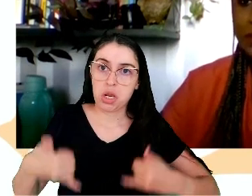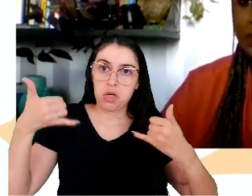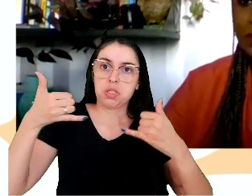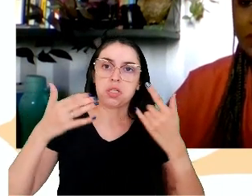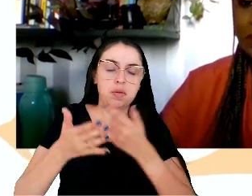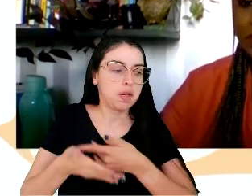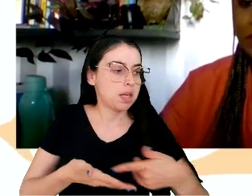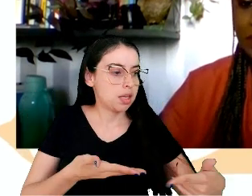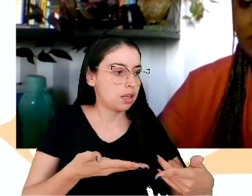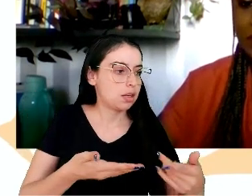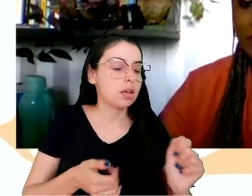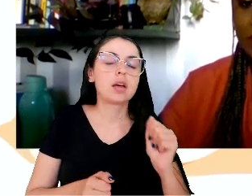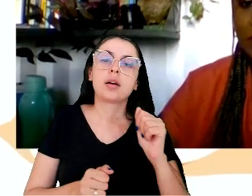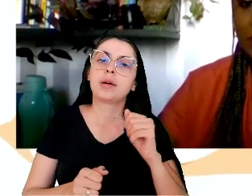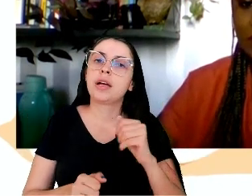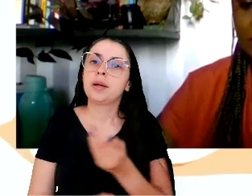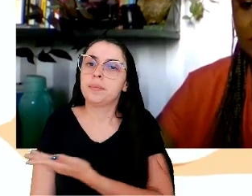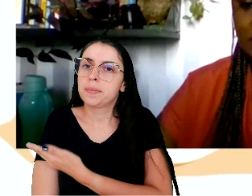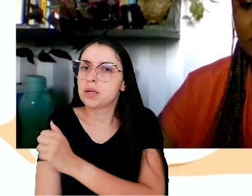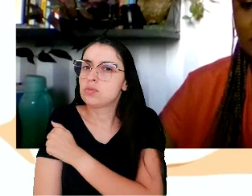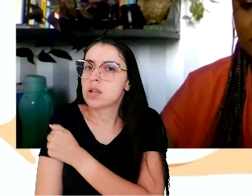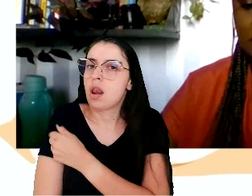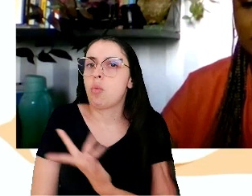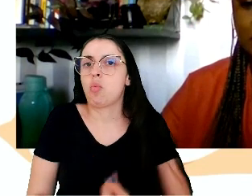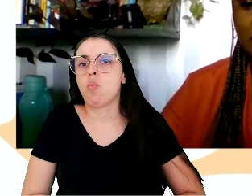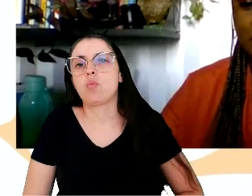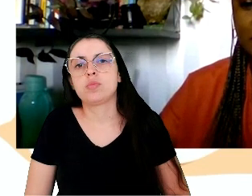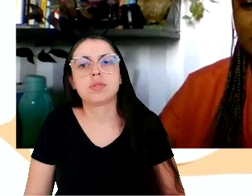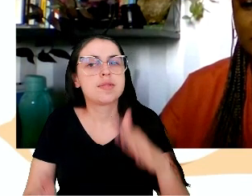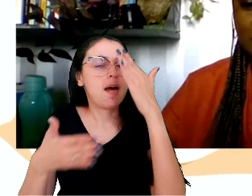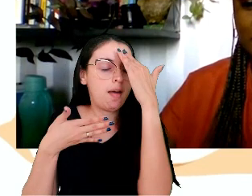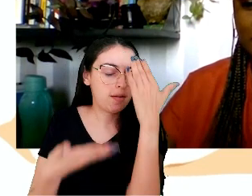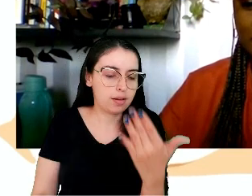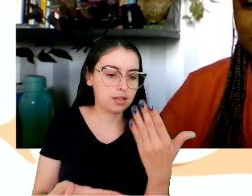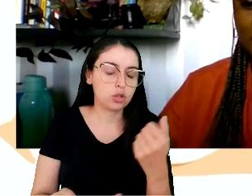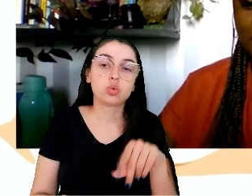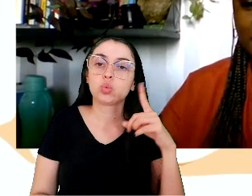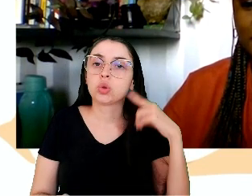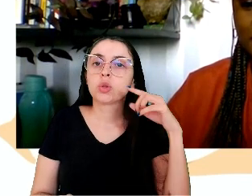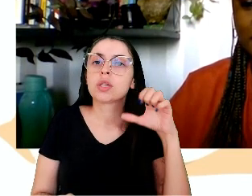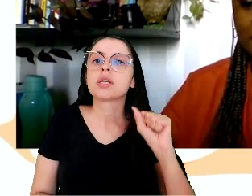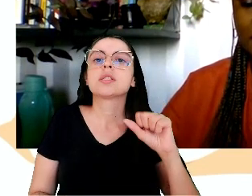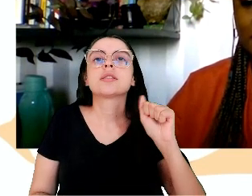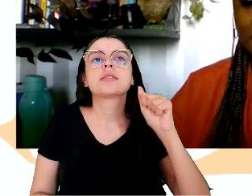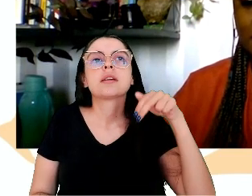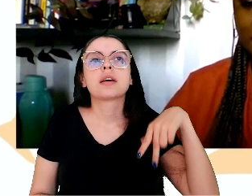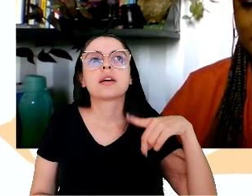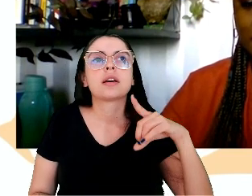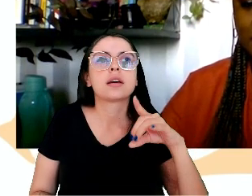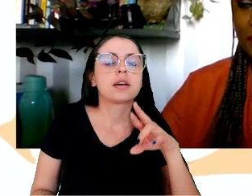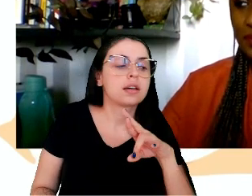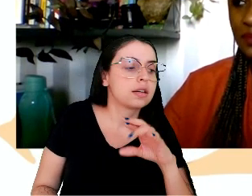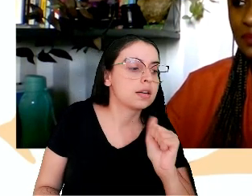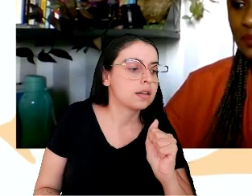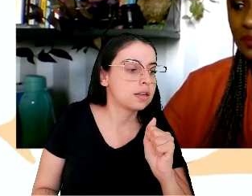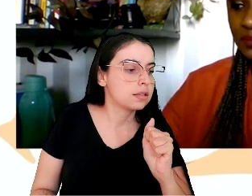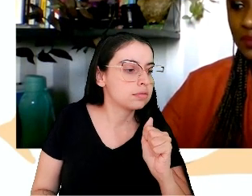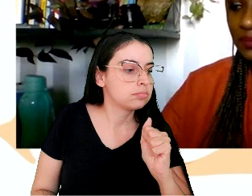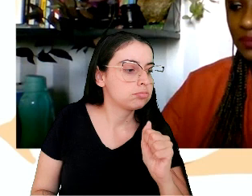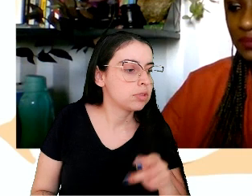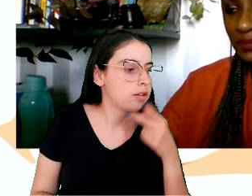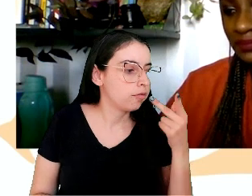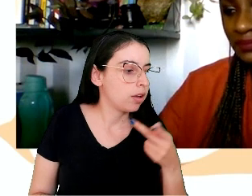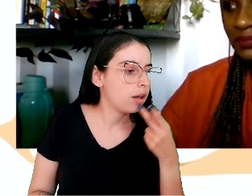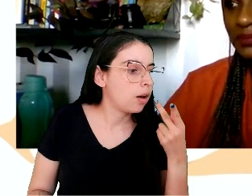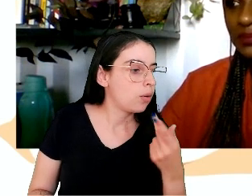aqui pelo público. Queria agradecer a doutora Sandra Maria, que